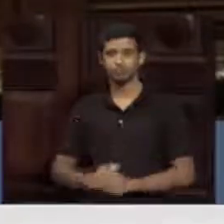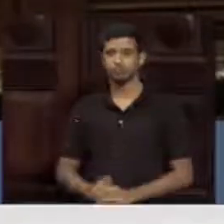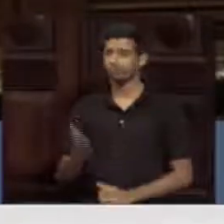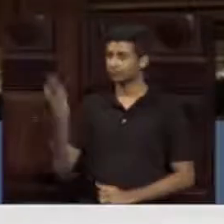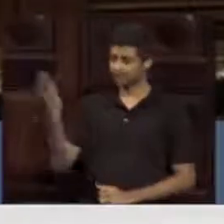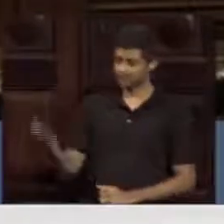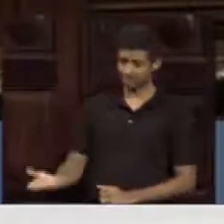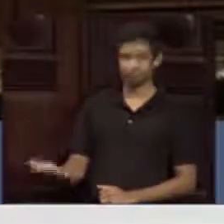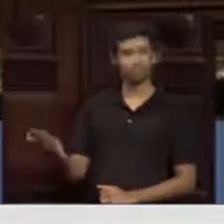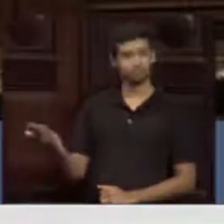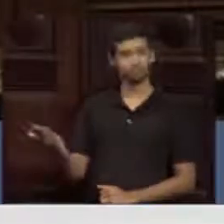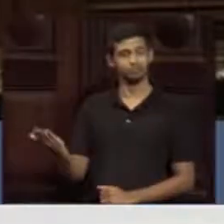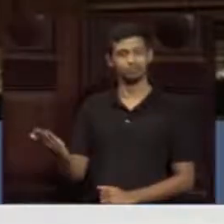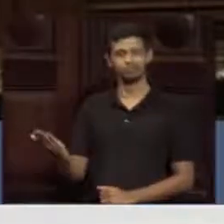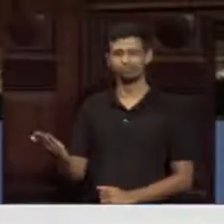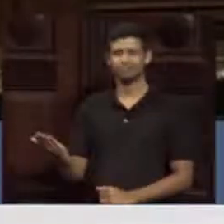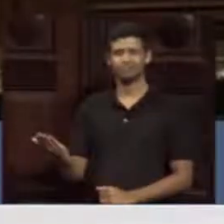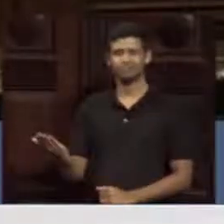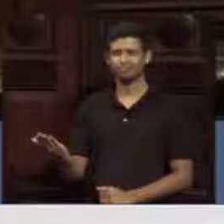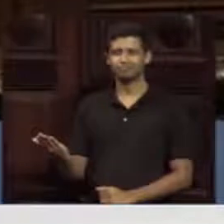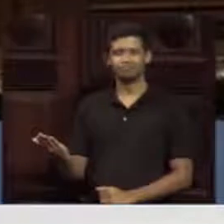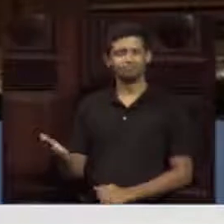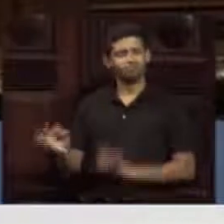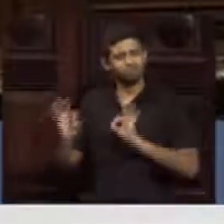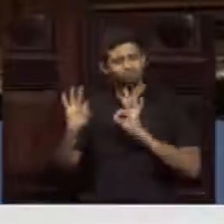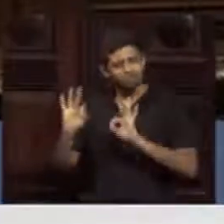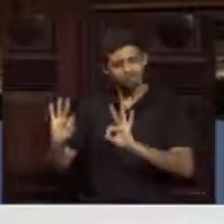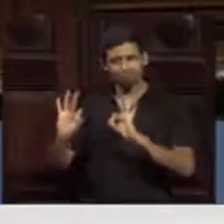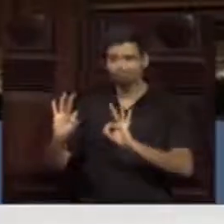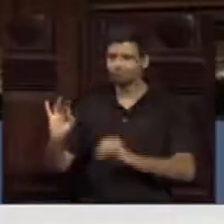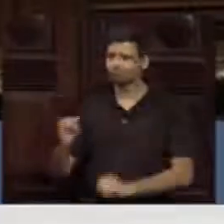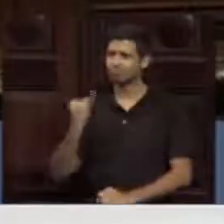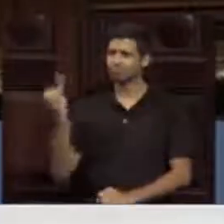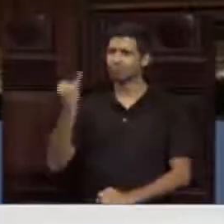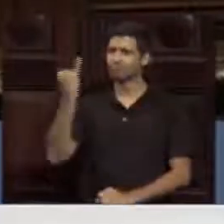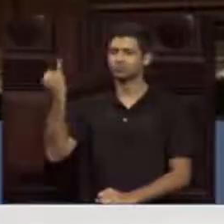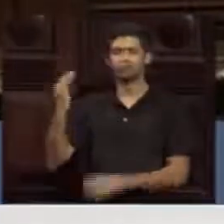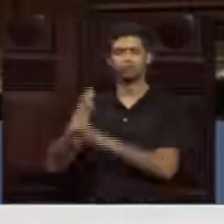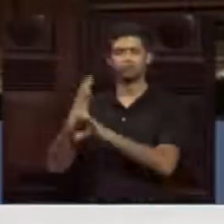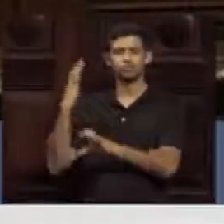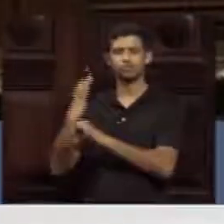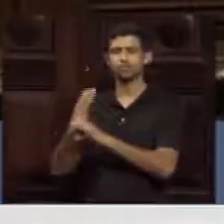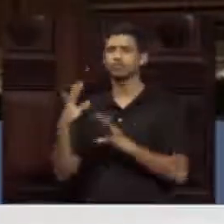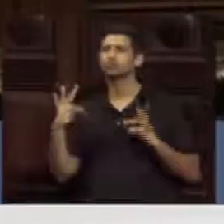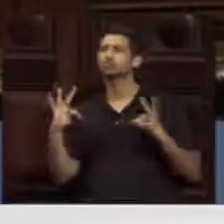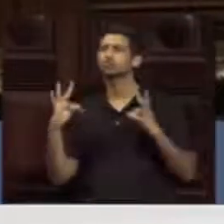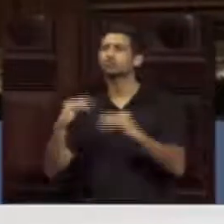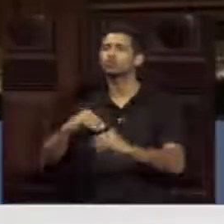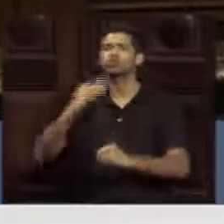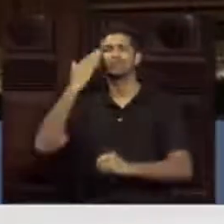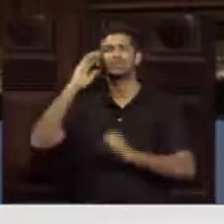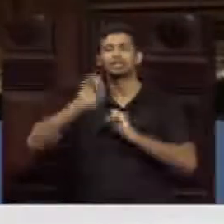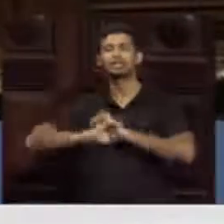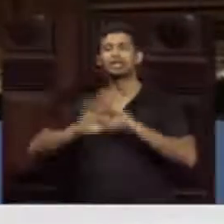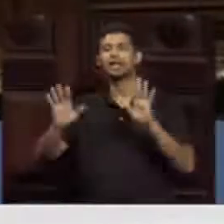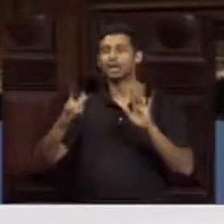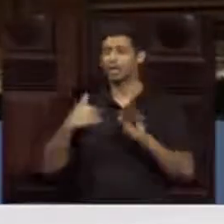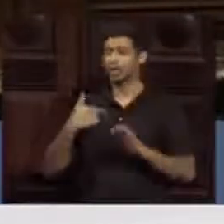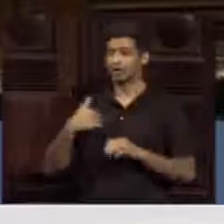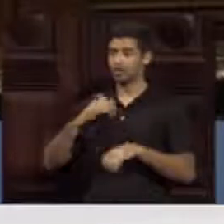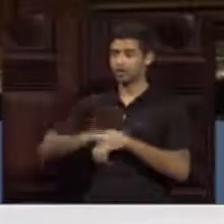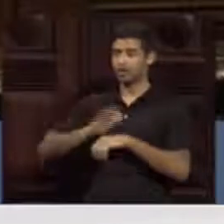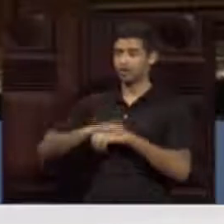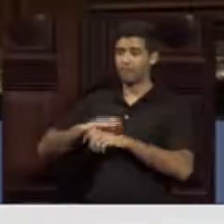era um dos raros engenheiros que entendia da tese que eu estava apresentando,